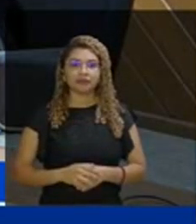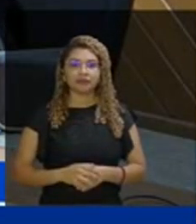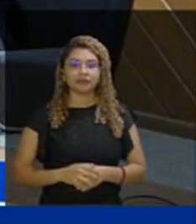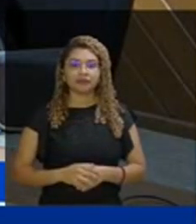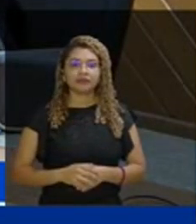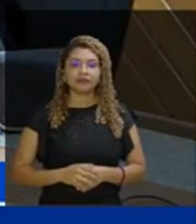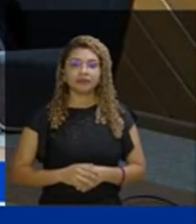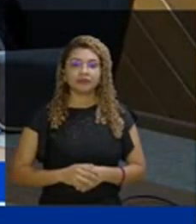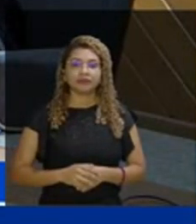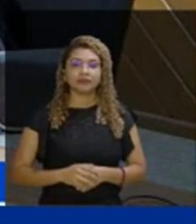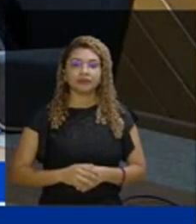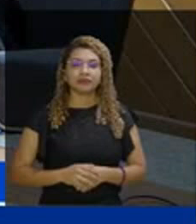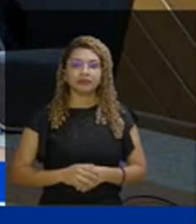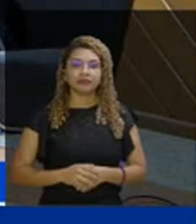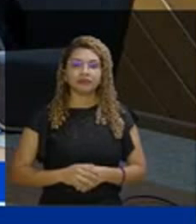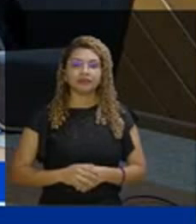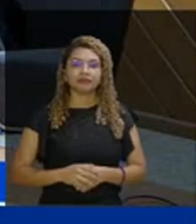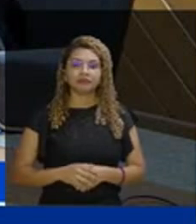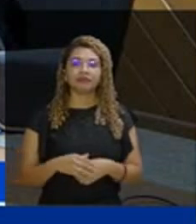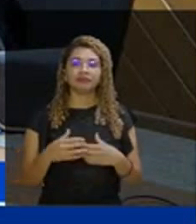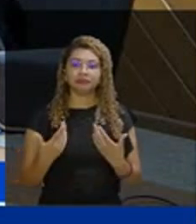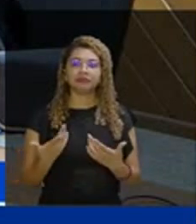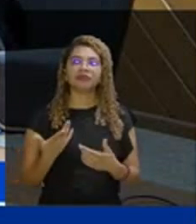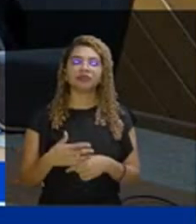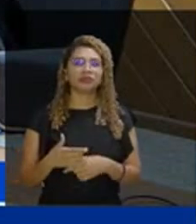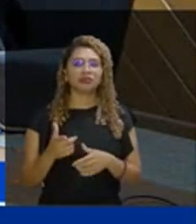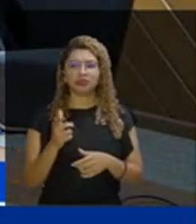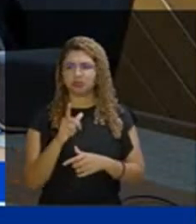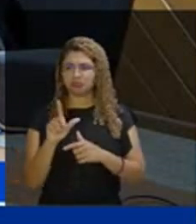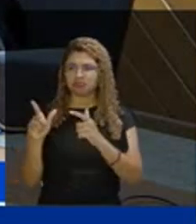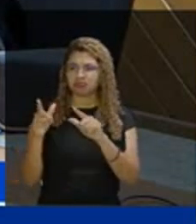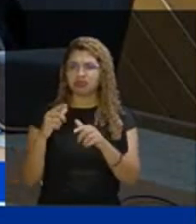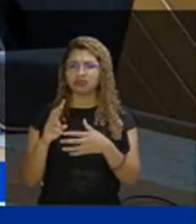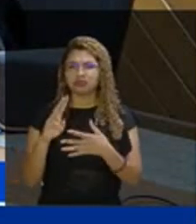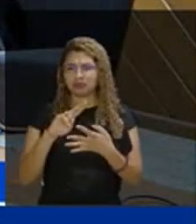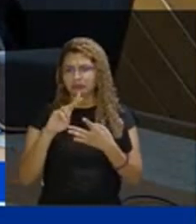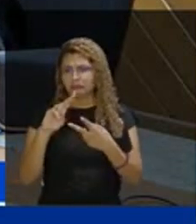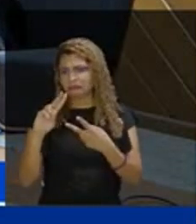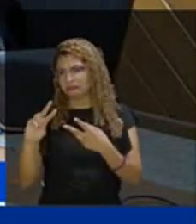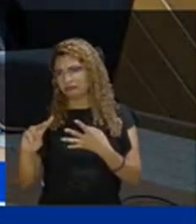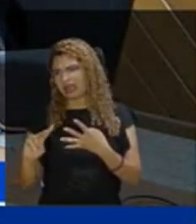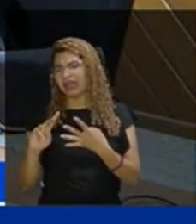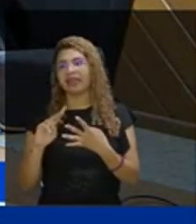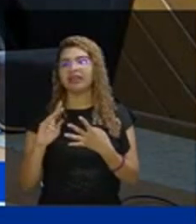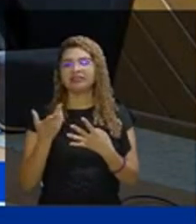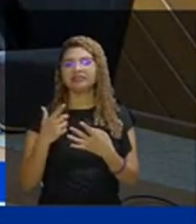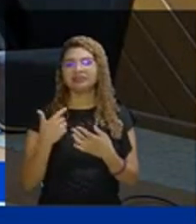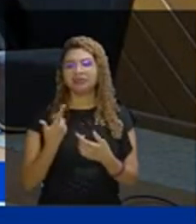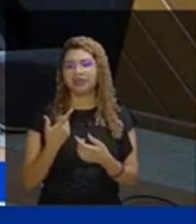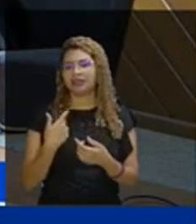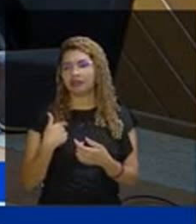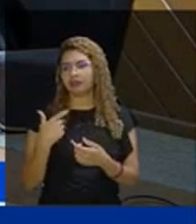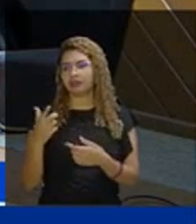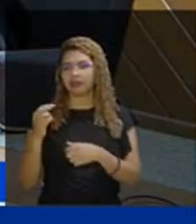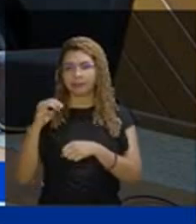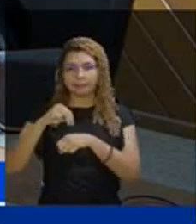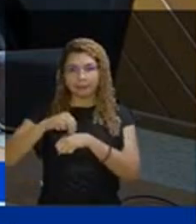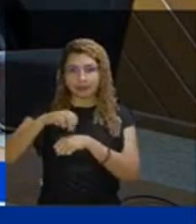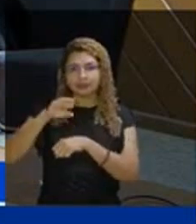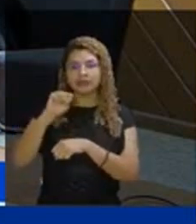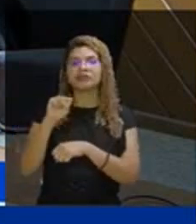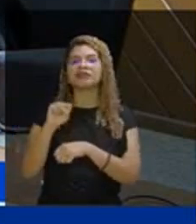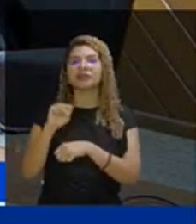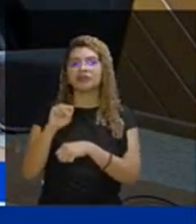e proposto, né, como o mestrado, como agora, como o desembargador Torque